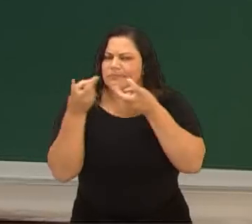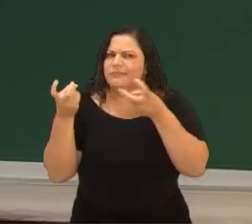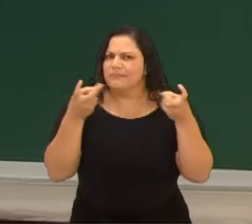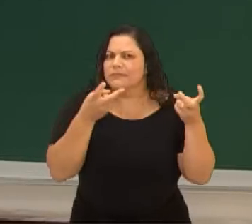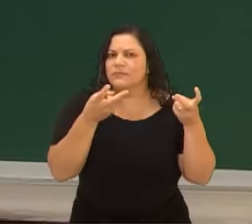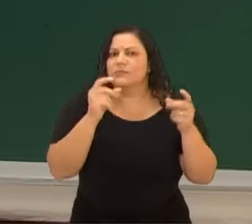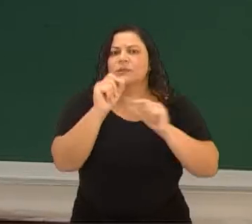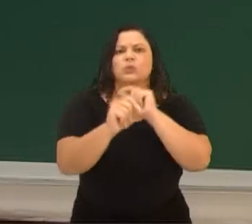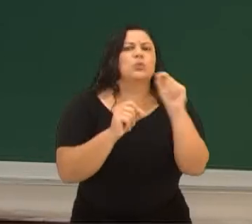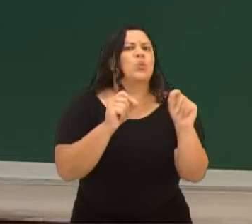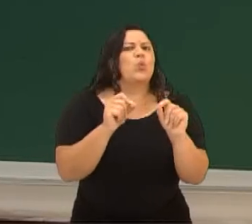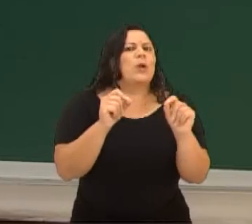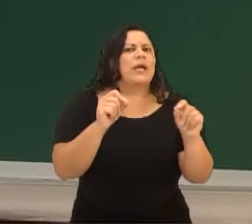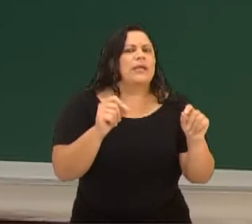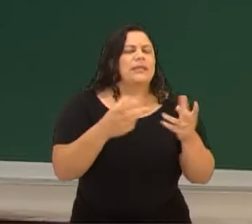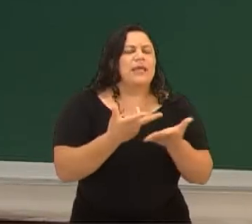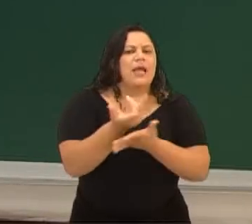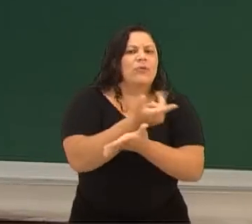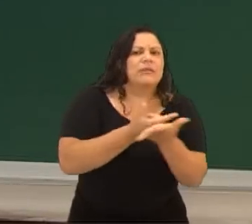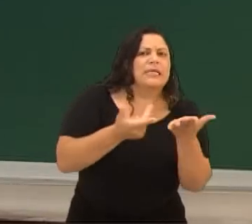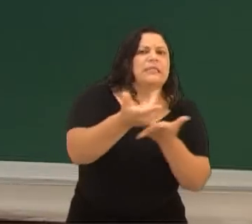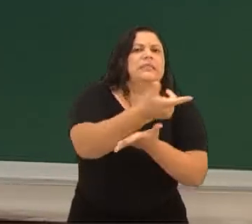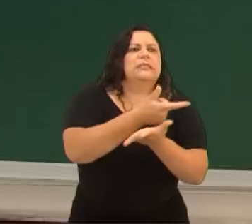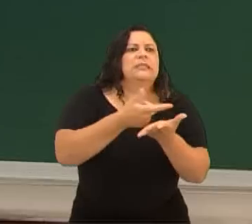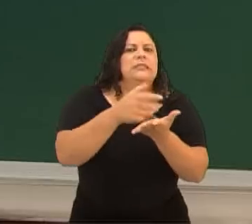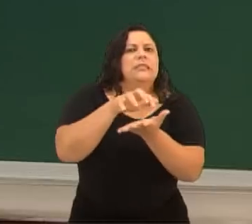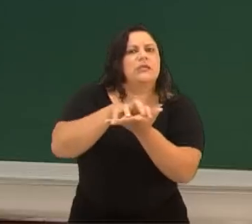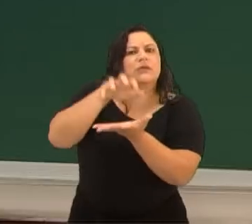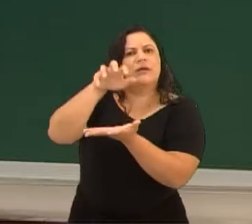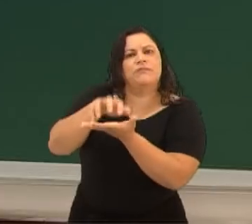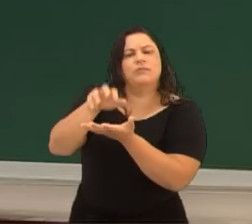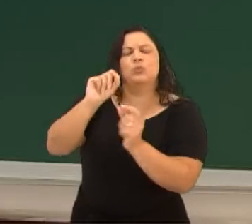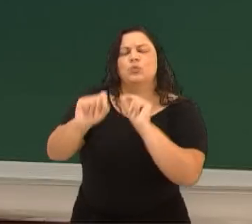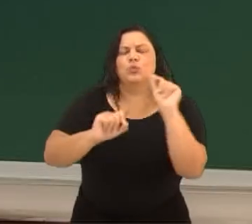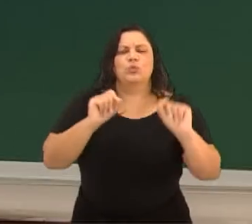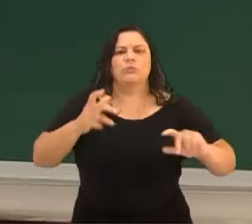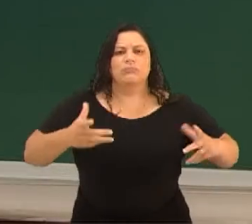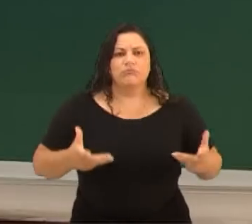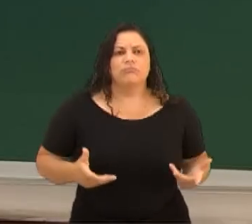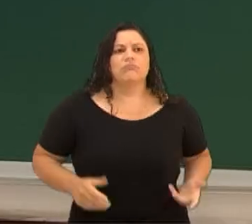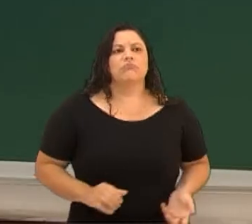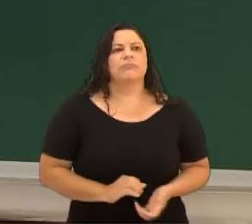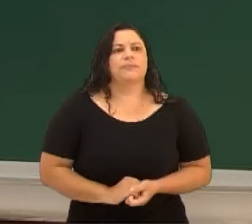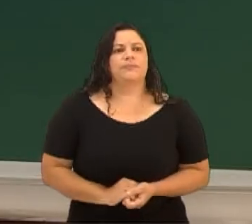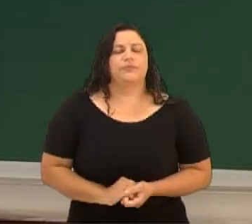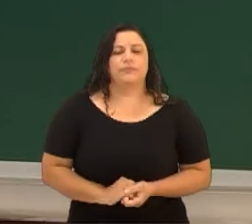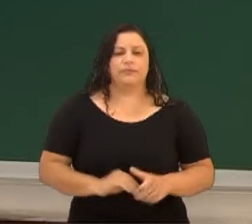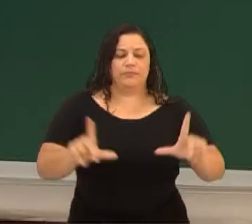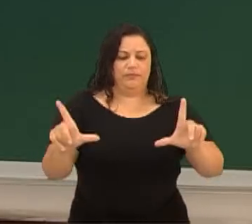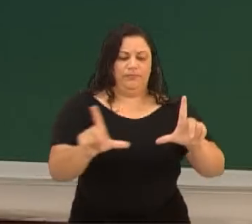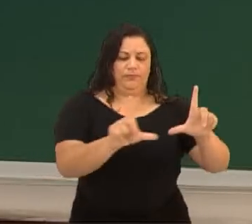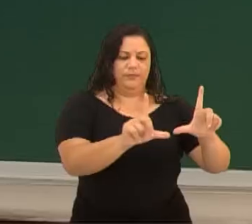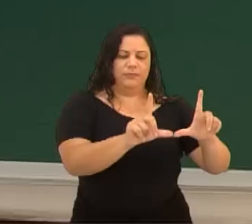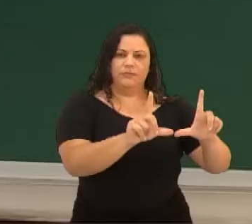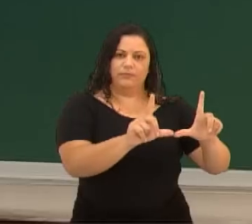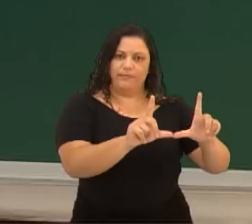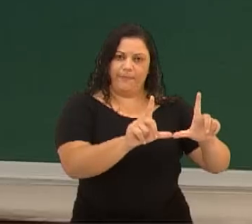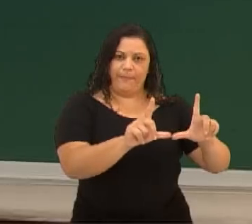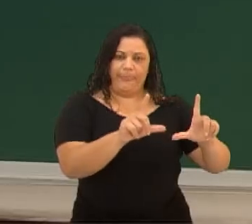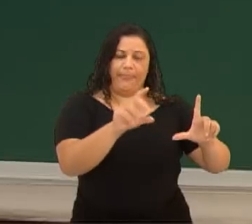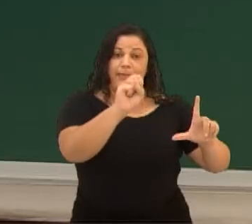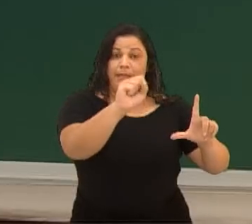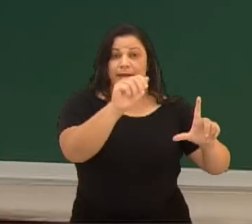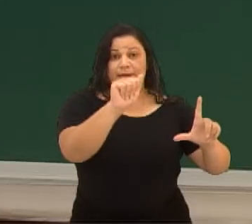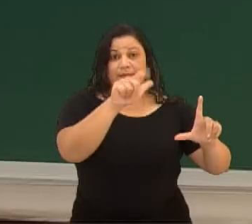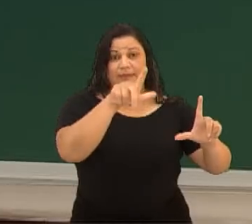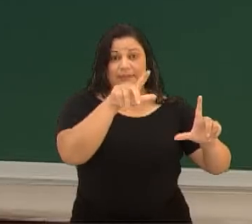qual é a figura que você está calculando. Então, a nossa sala, ó, um lado mede